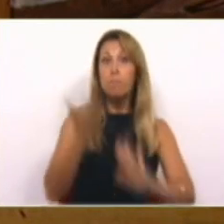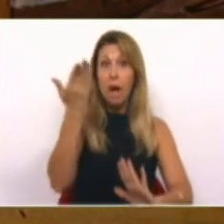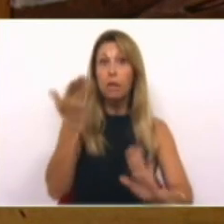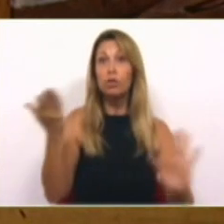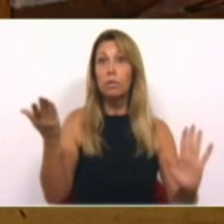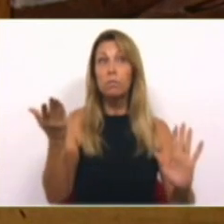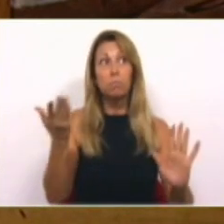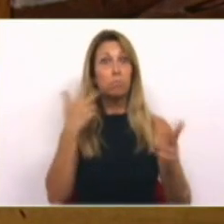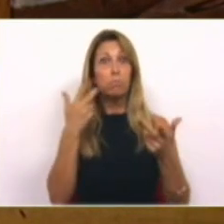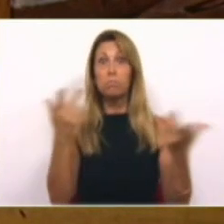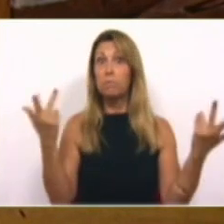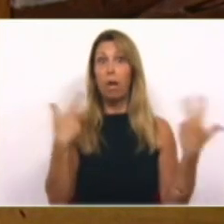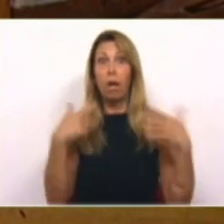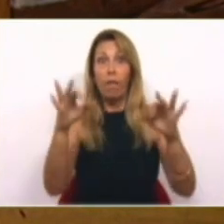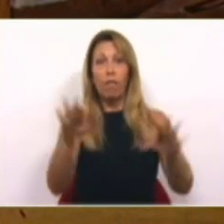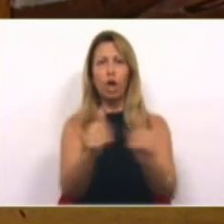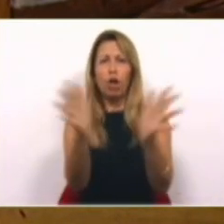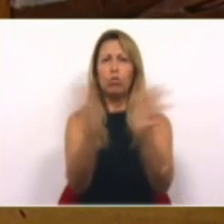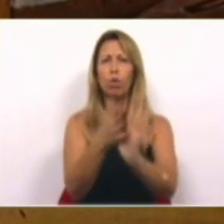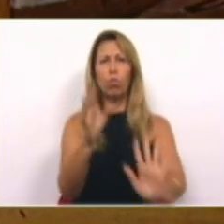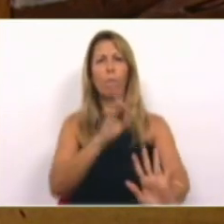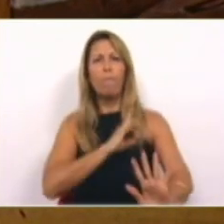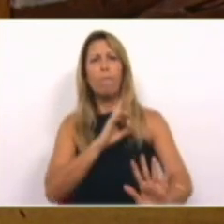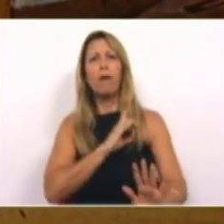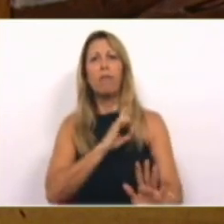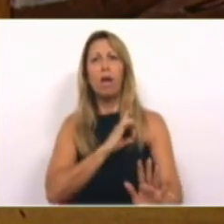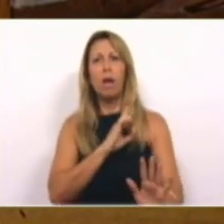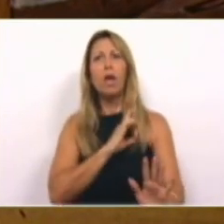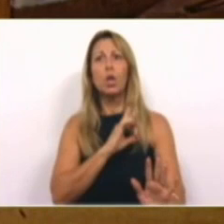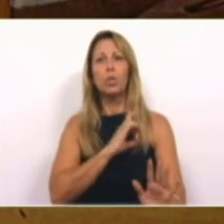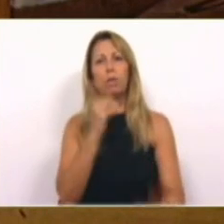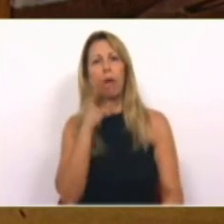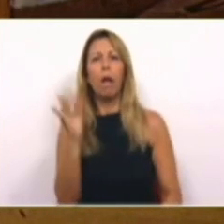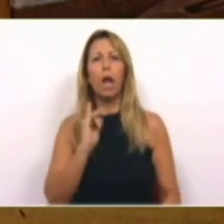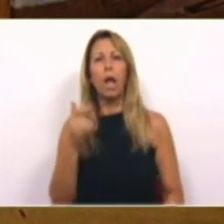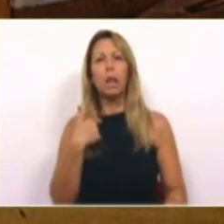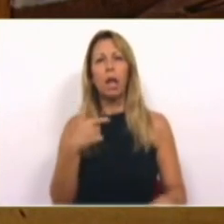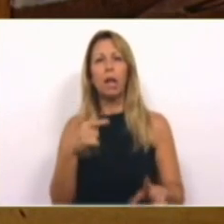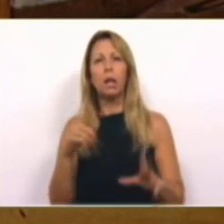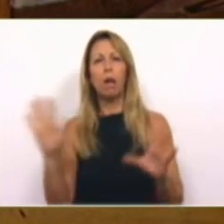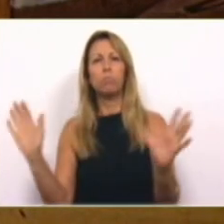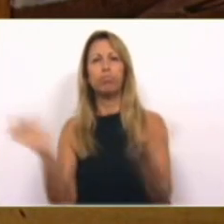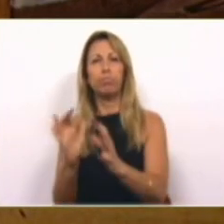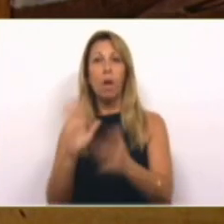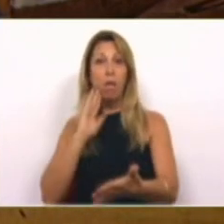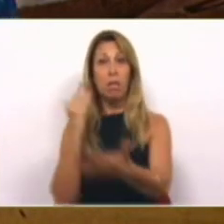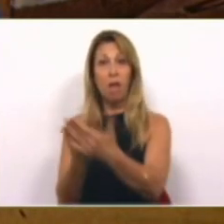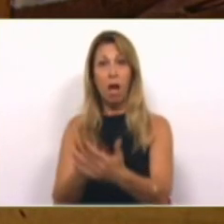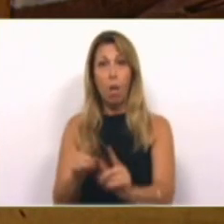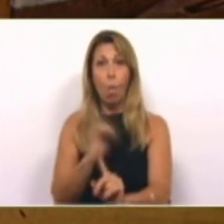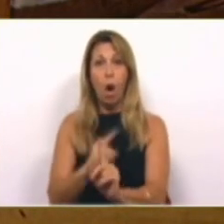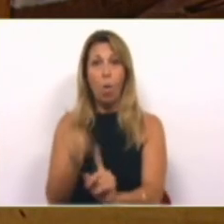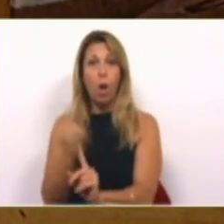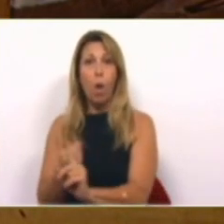de todos os instrumentos de privados que a tenta engolir de ano para ano, mas também livre na